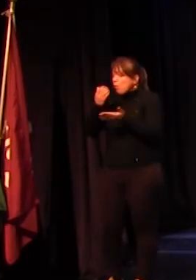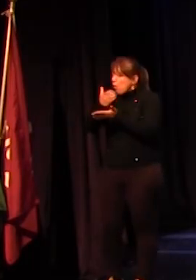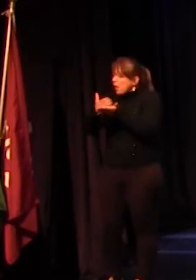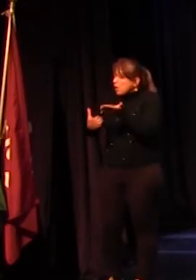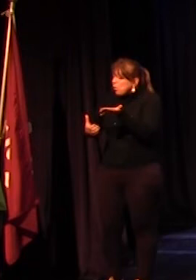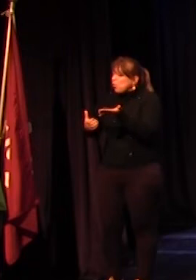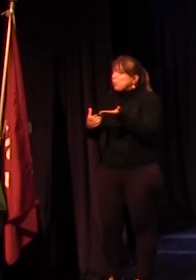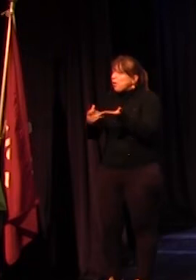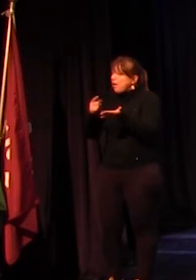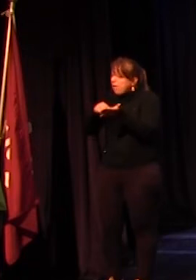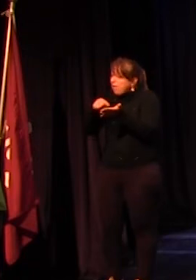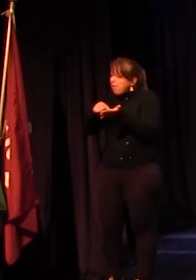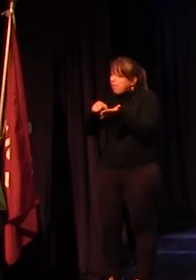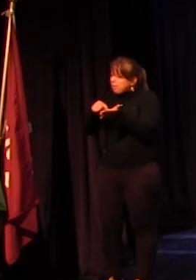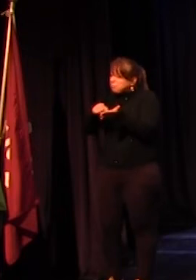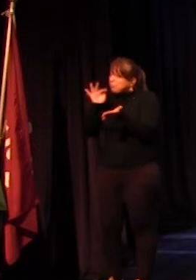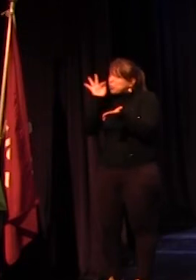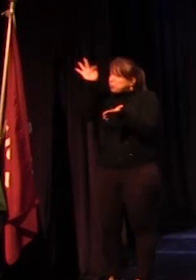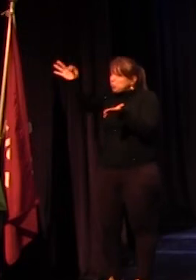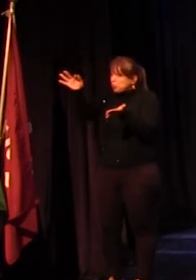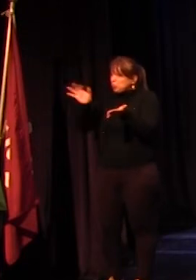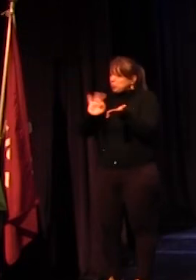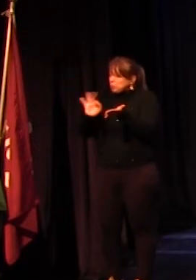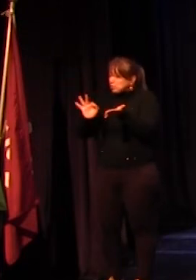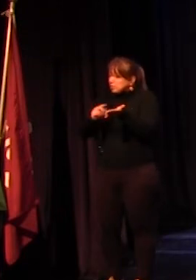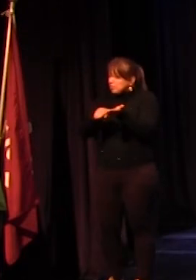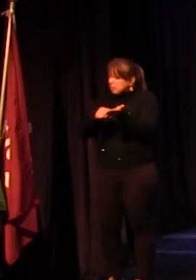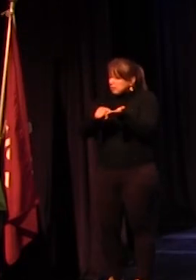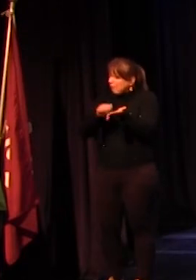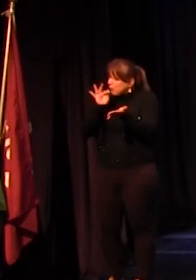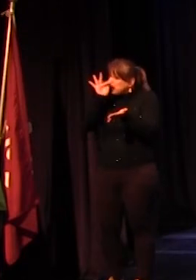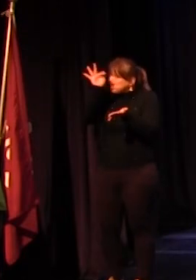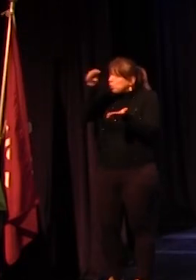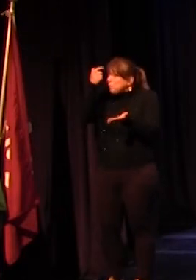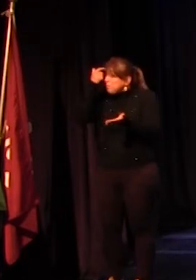que olha para o futuro. Então, o que eu estou olhando quando eu